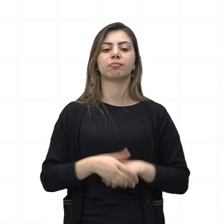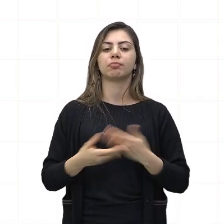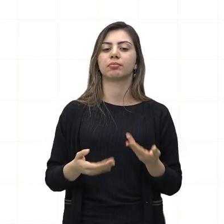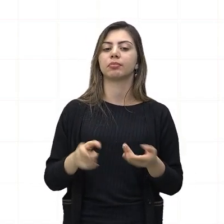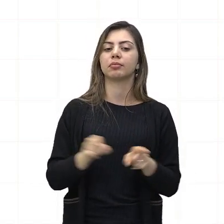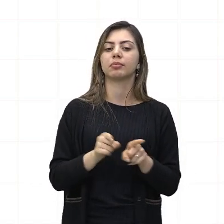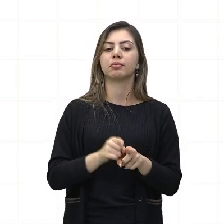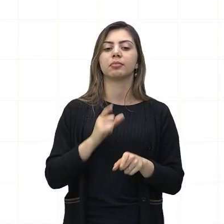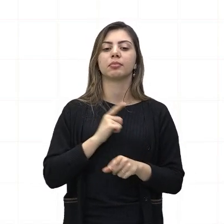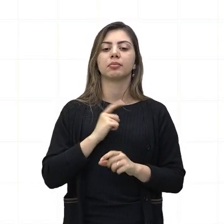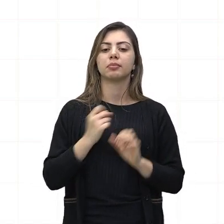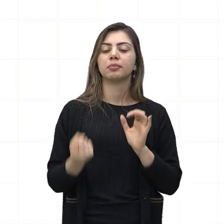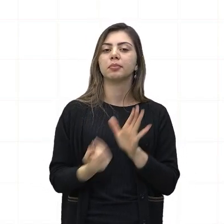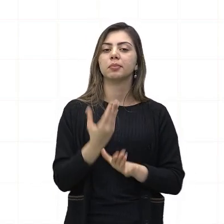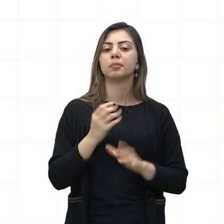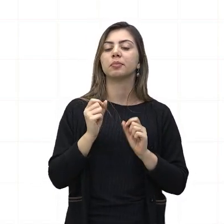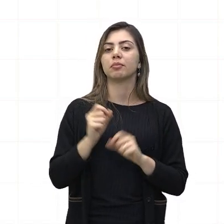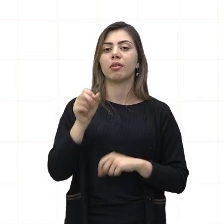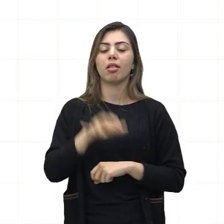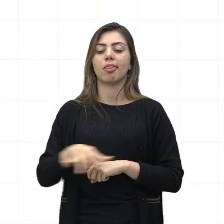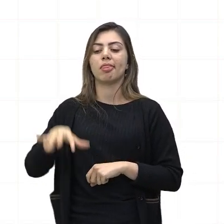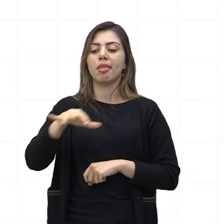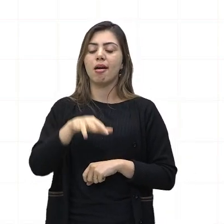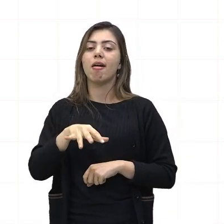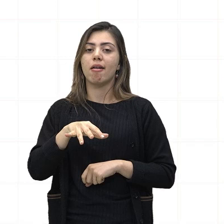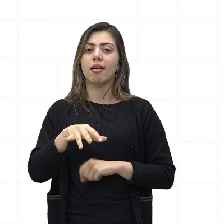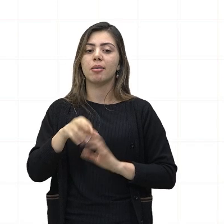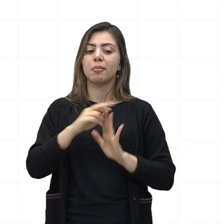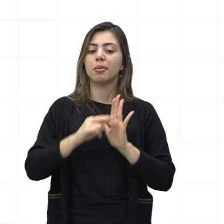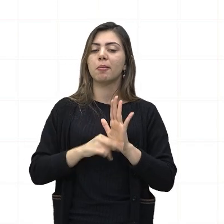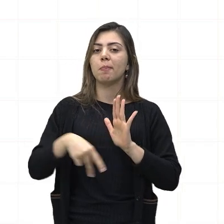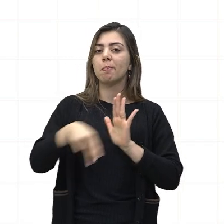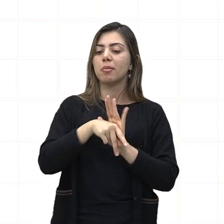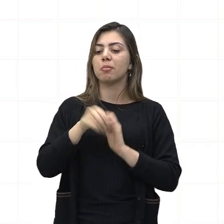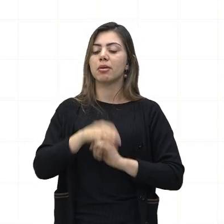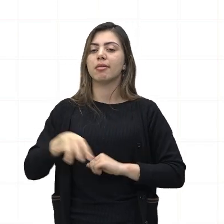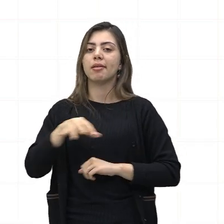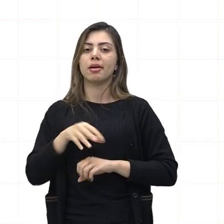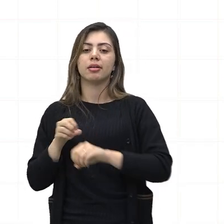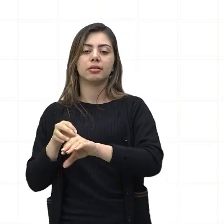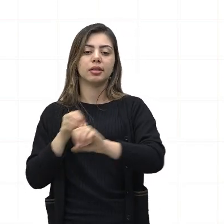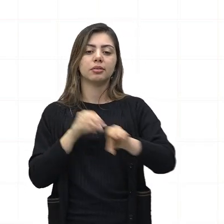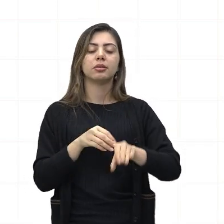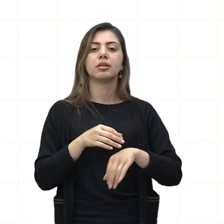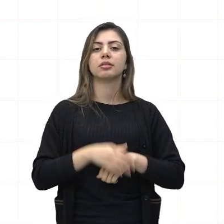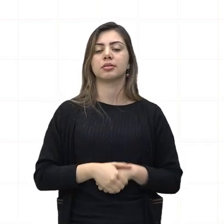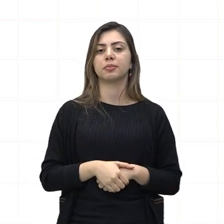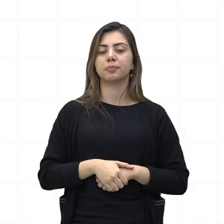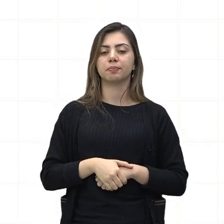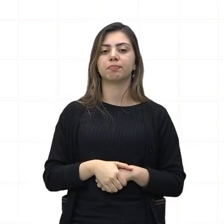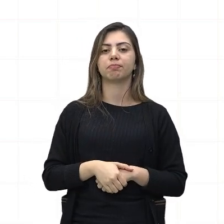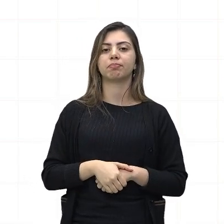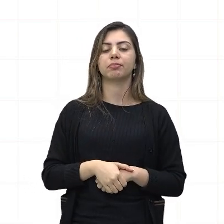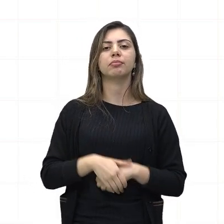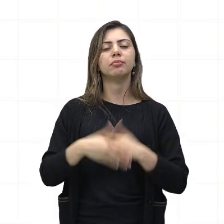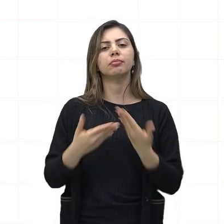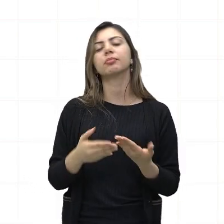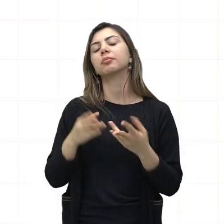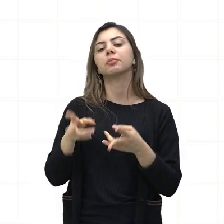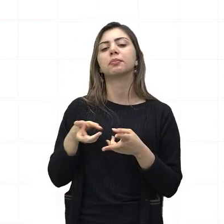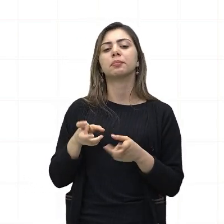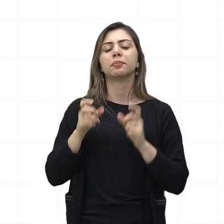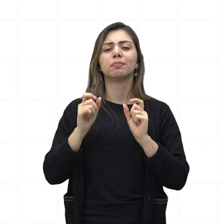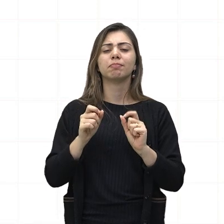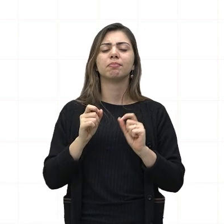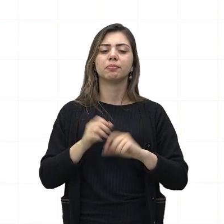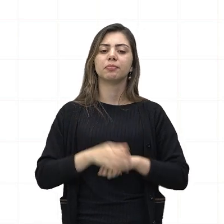estabeleceu diretrizes para a educação, catequese e integração dos indígenas à sociedade brasileira. Observa